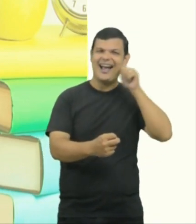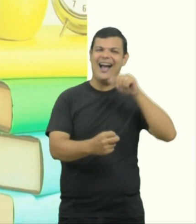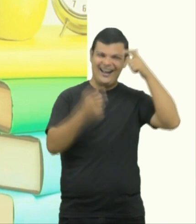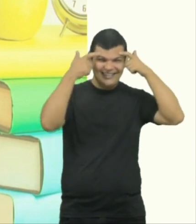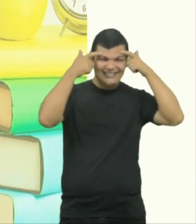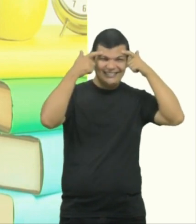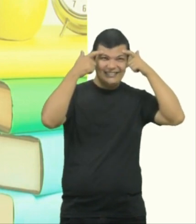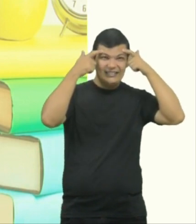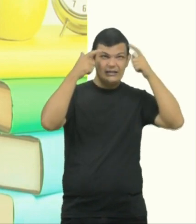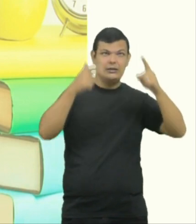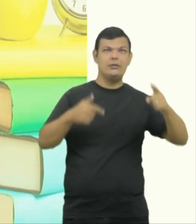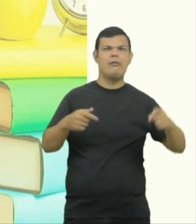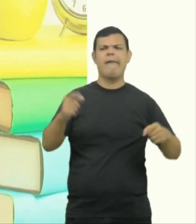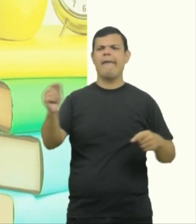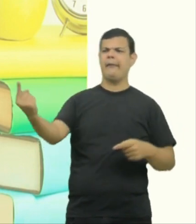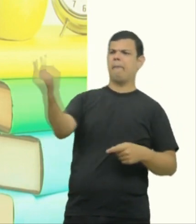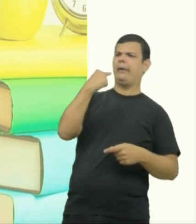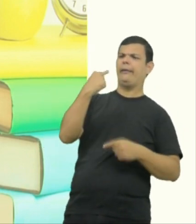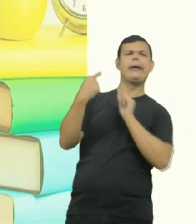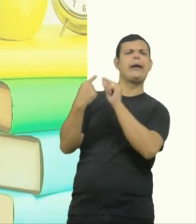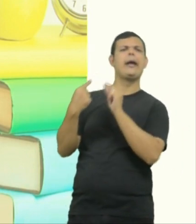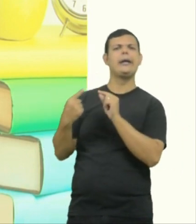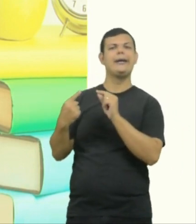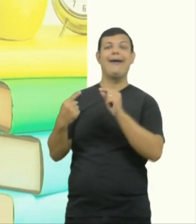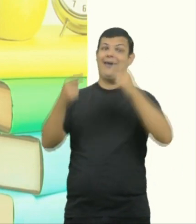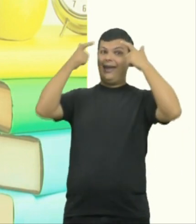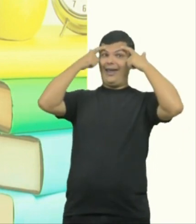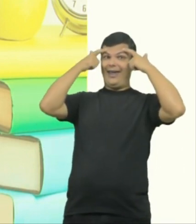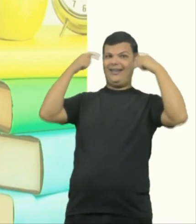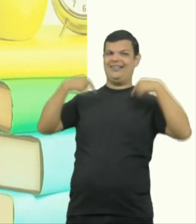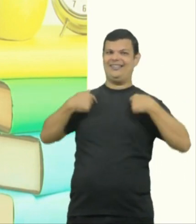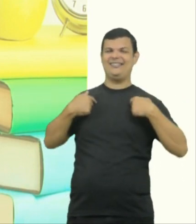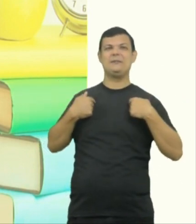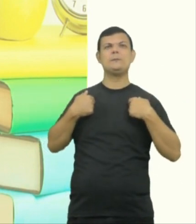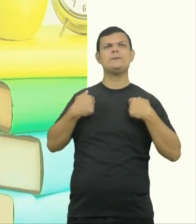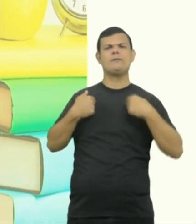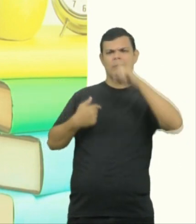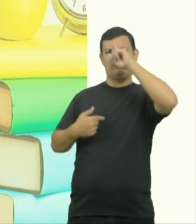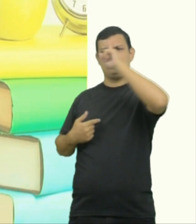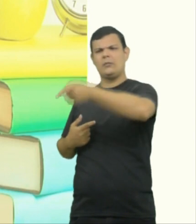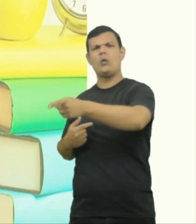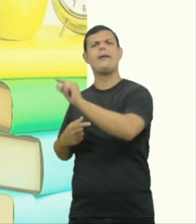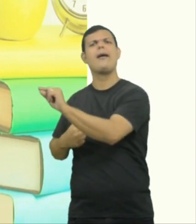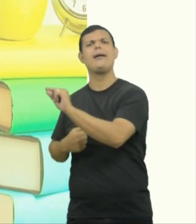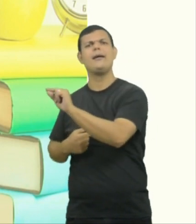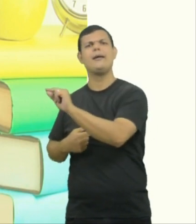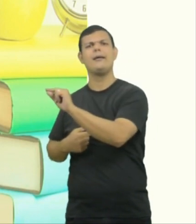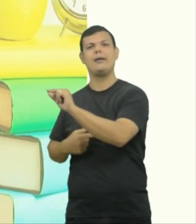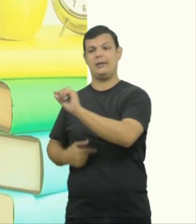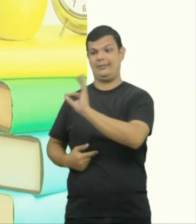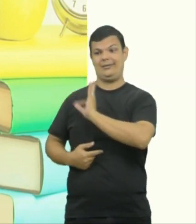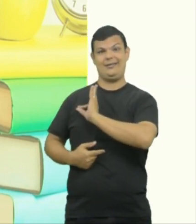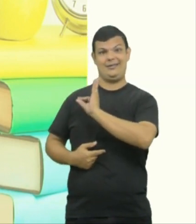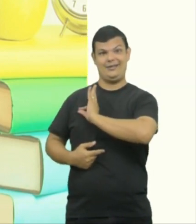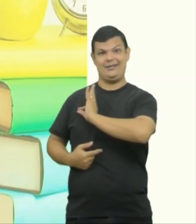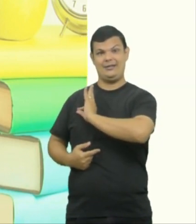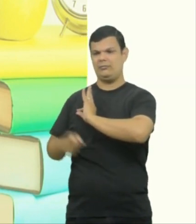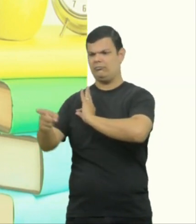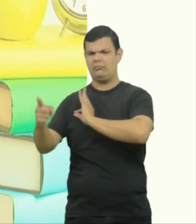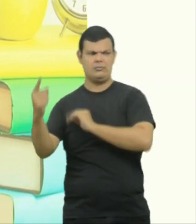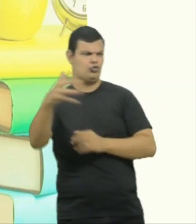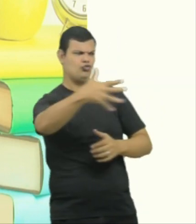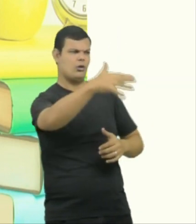gato. E o gato, qual era a cor dele? Era azul. Vamos lá. O gato atormentou o rato. E o rato